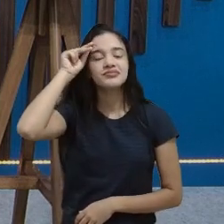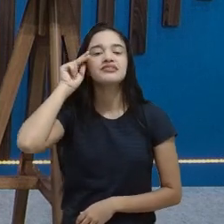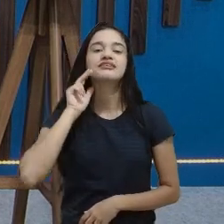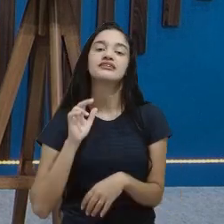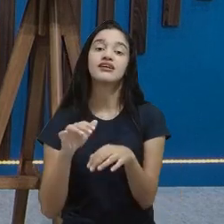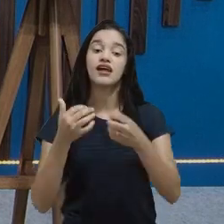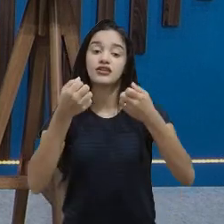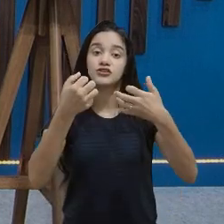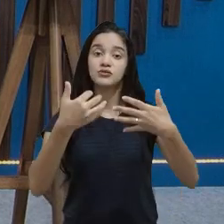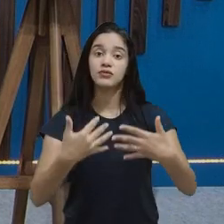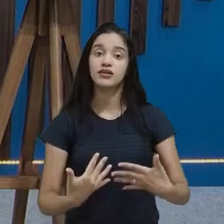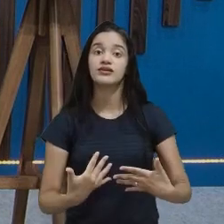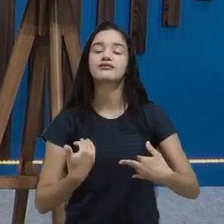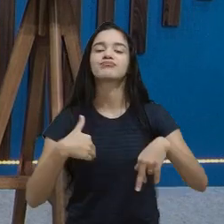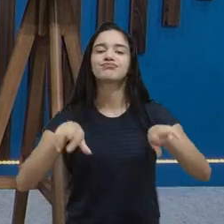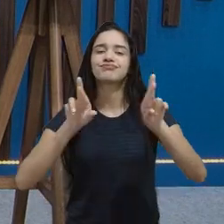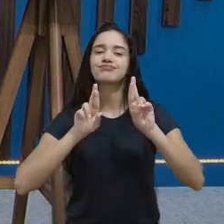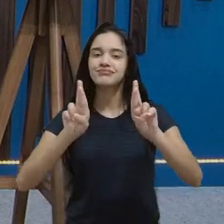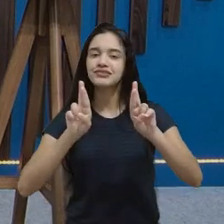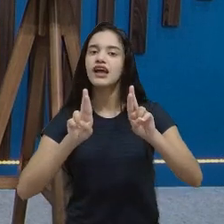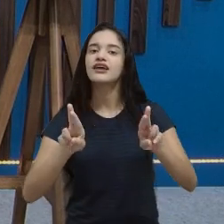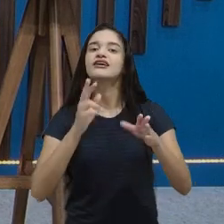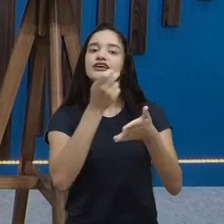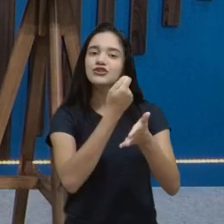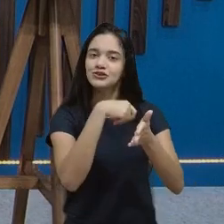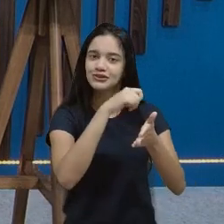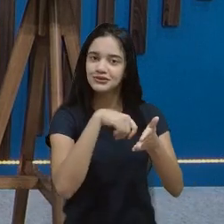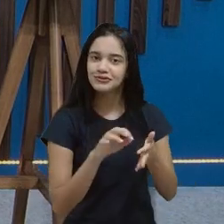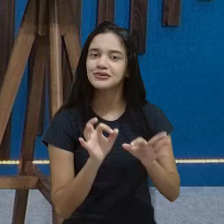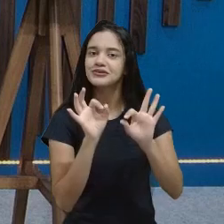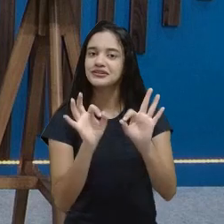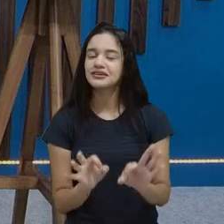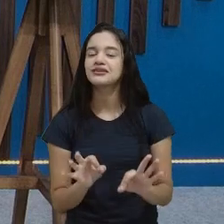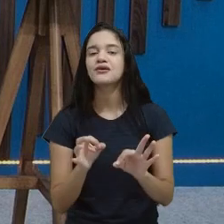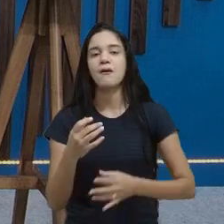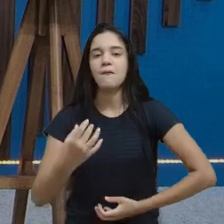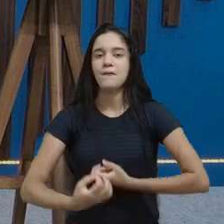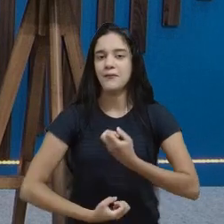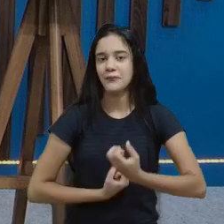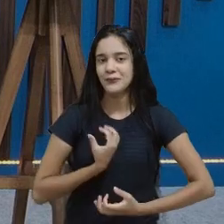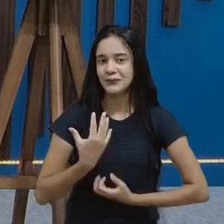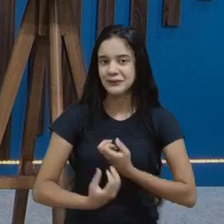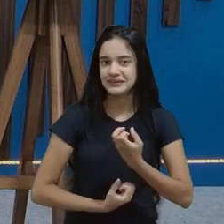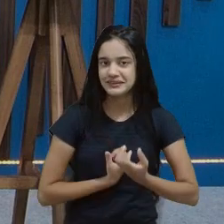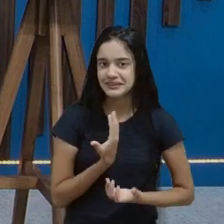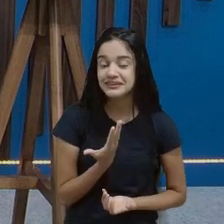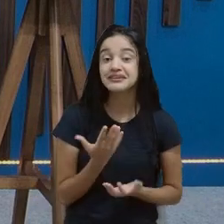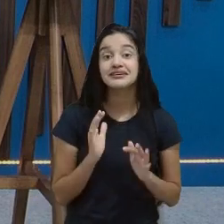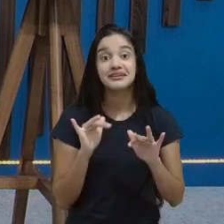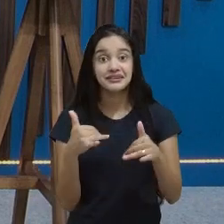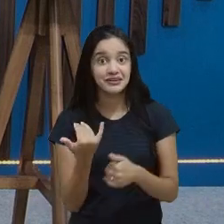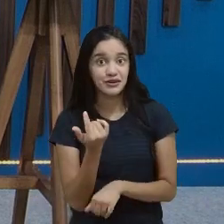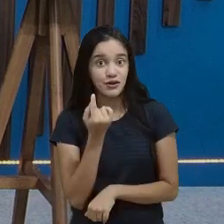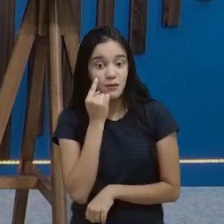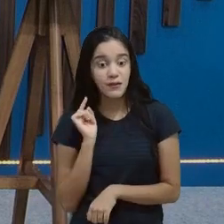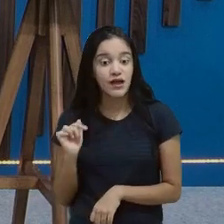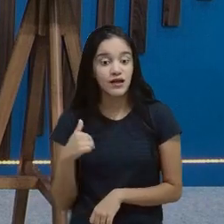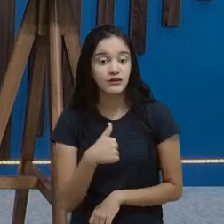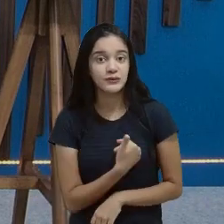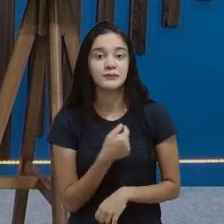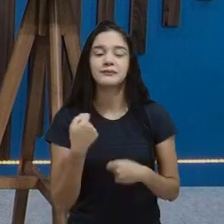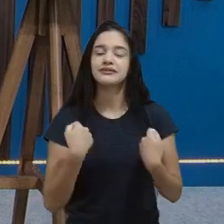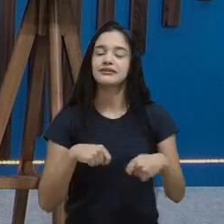Ela fala sobre esperança, ela escreveu, não é, uma poesia sobre esperança. Então, minha gente, nós